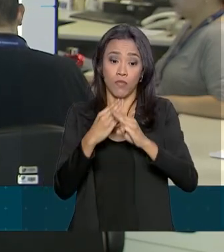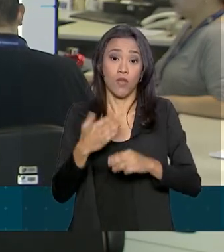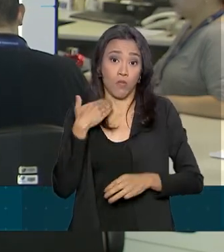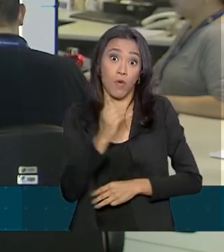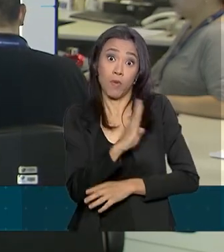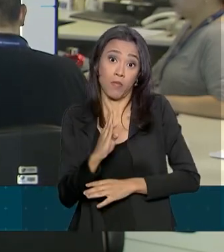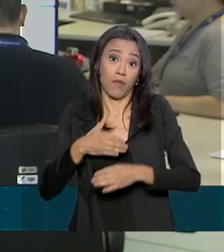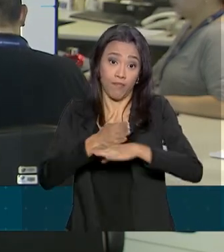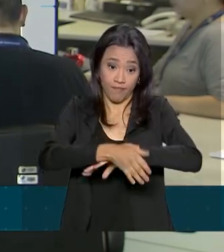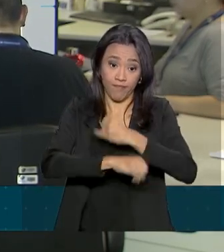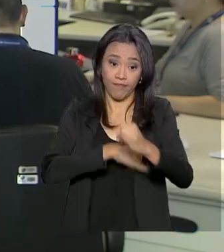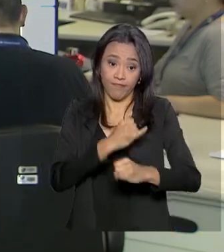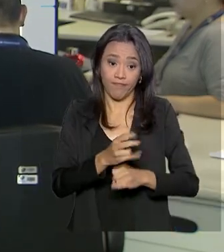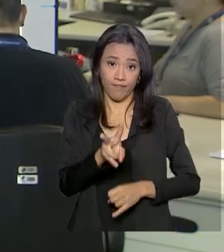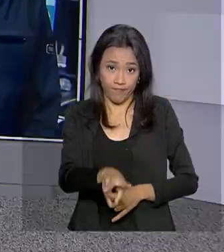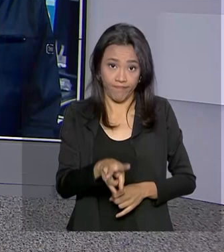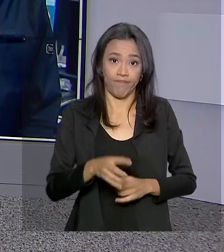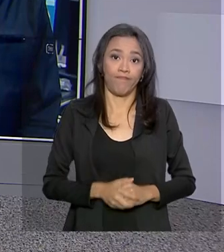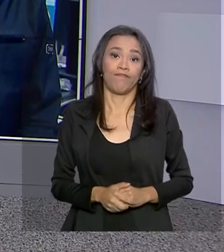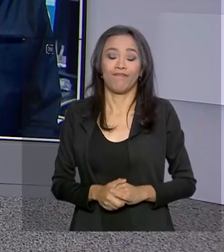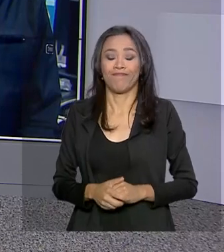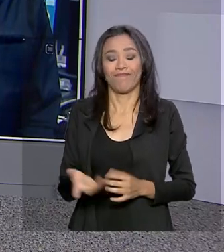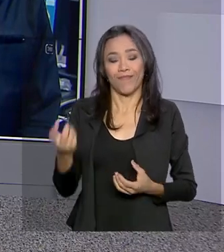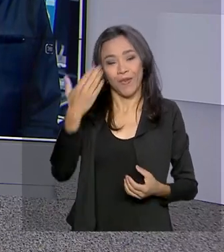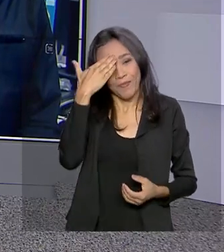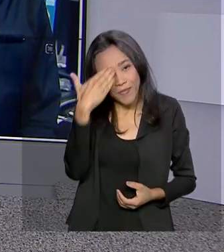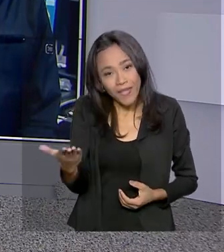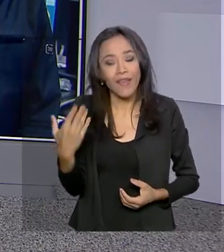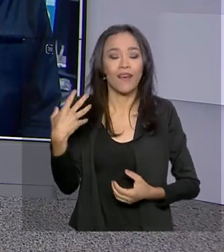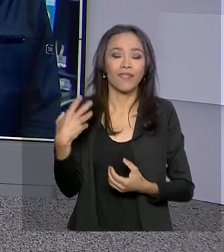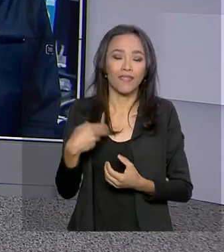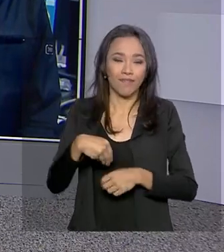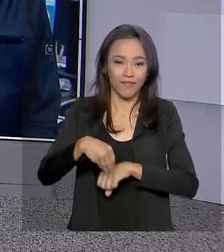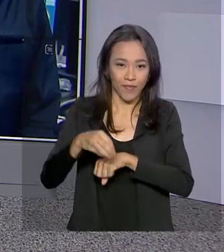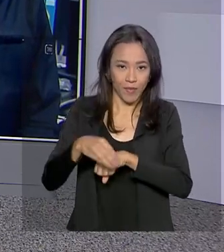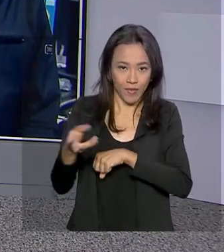bb.com.br. Voltamos com você, Renata. Obrigada, Priscila Terezo, direto do Rio de Janeiro.